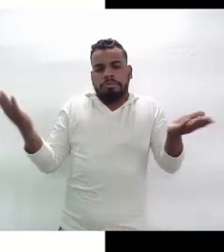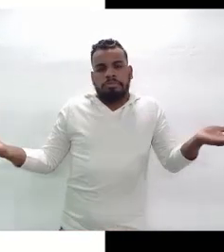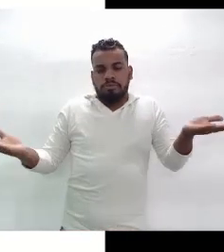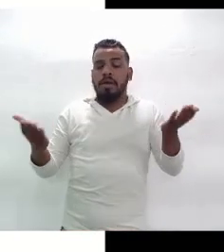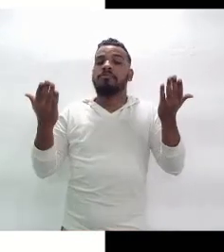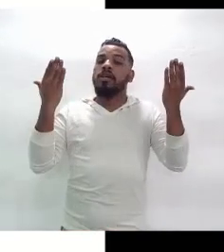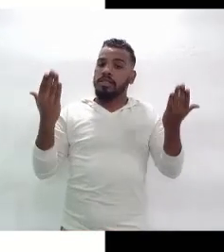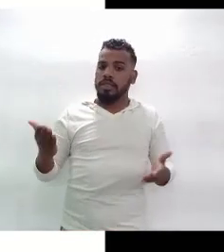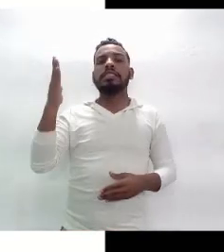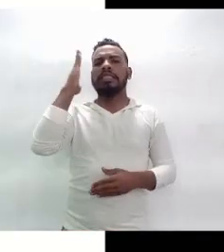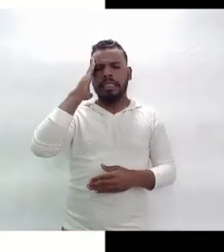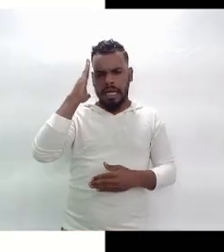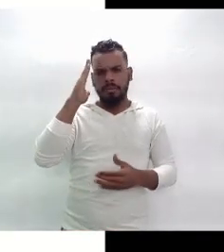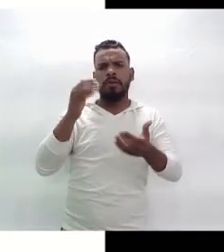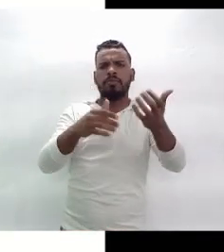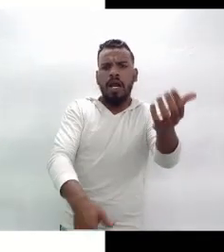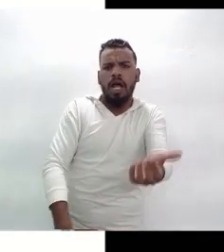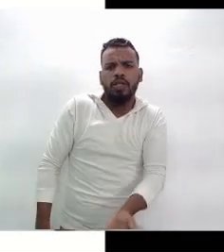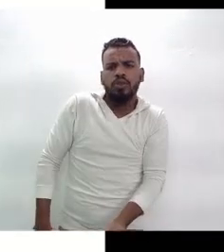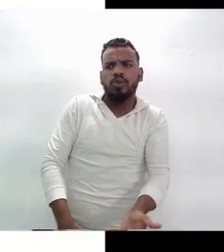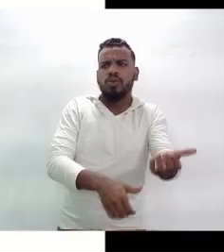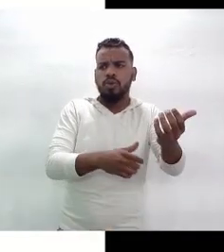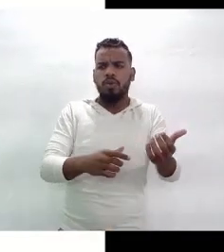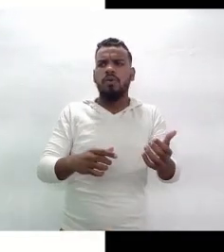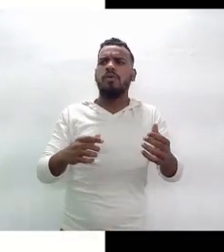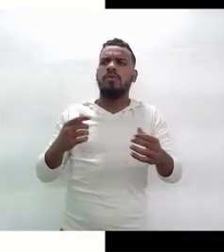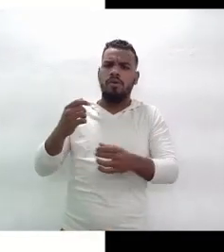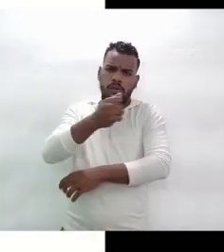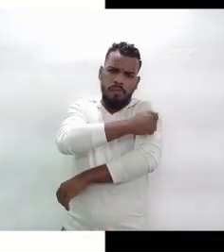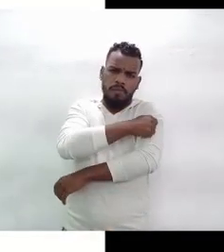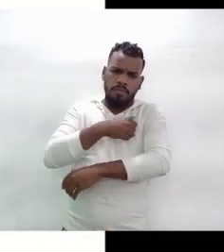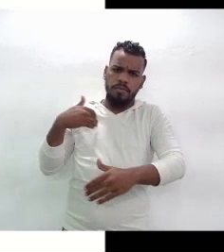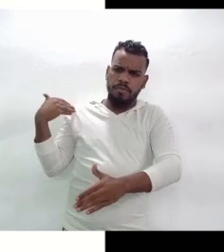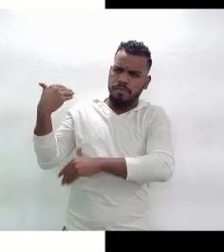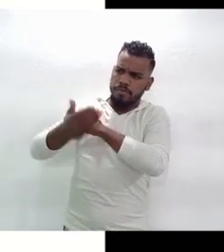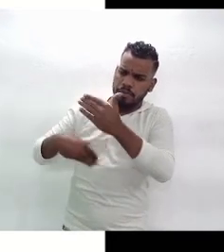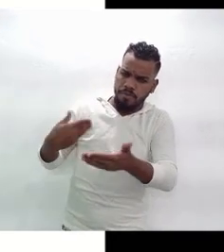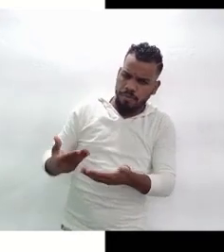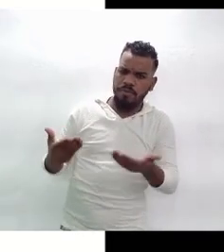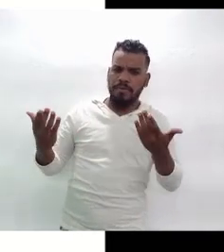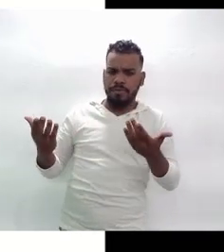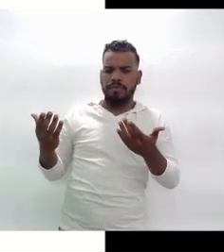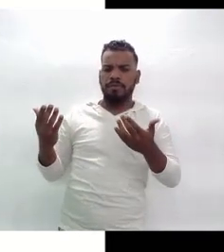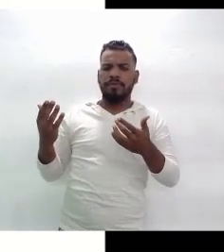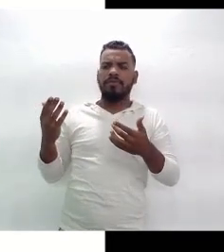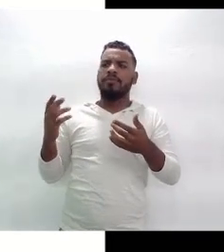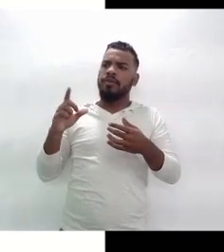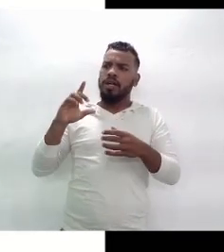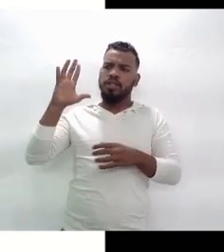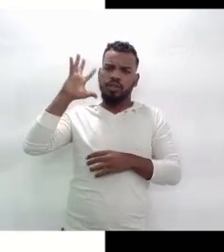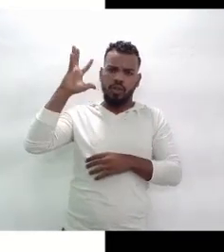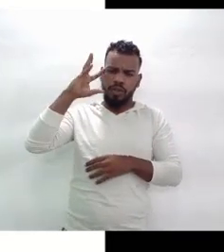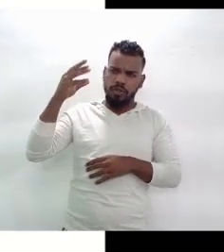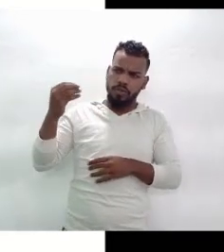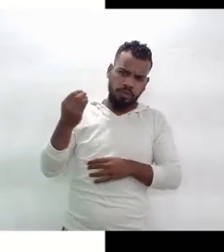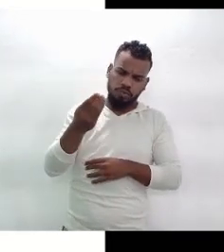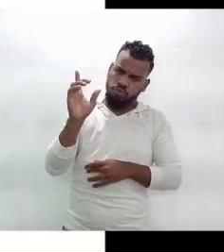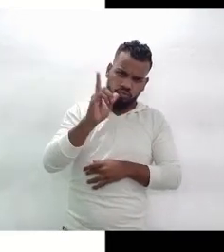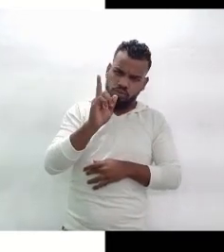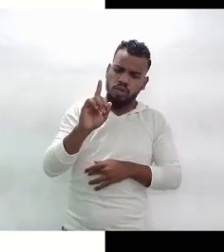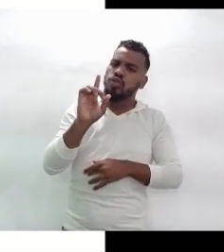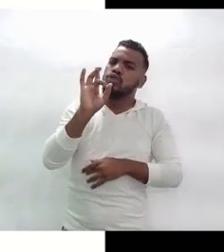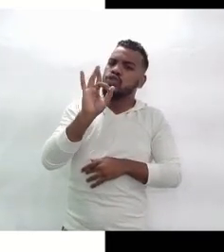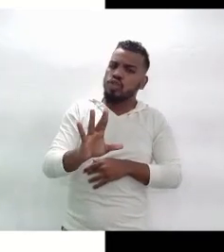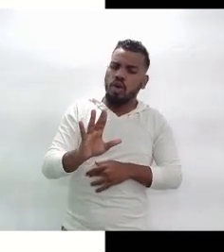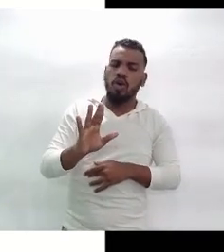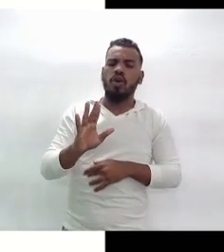a gente sabe que o maracatu, assim, muitos estudiosos, vocês podem pegar, né? A gente não veio para trazer teoria para vocês, estudantes, a gente está trazendo